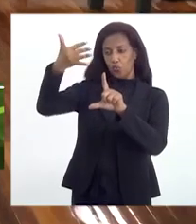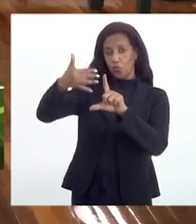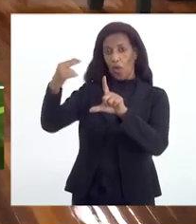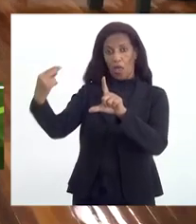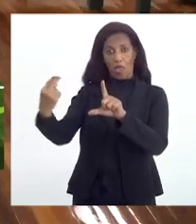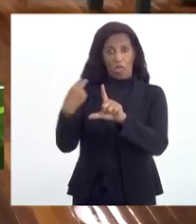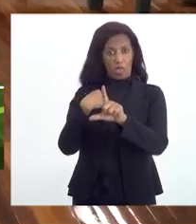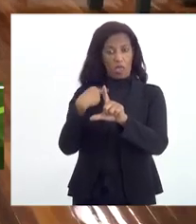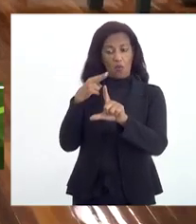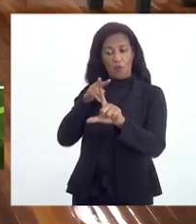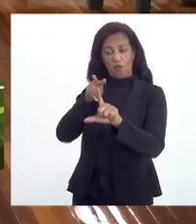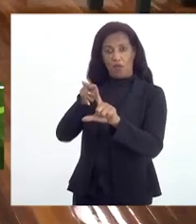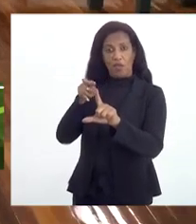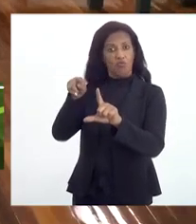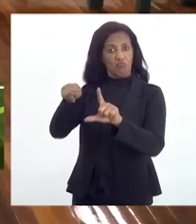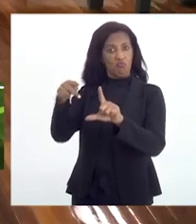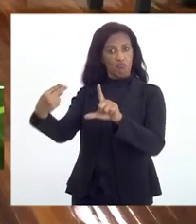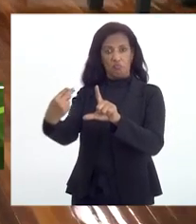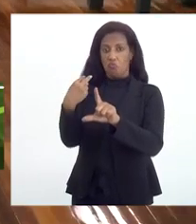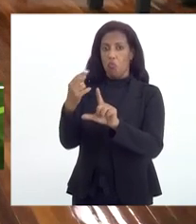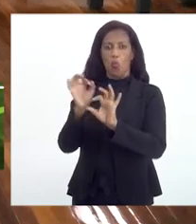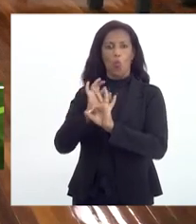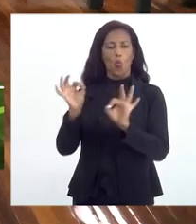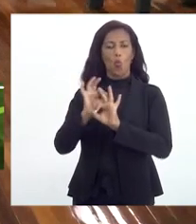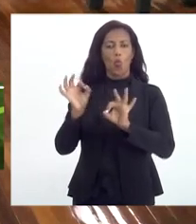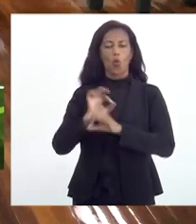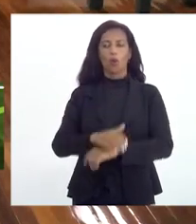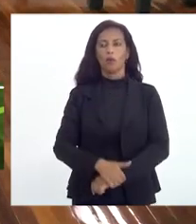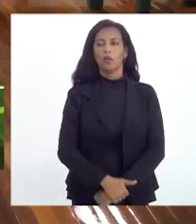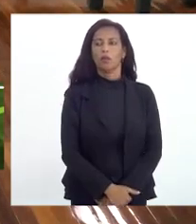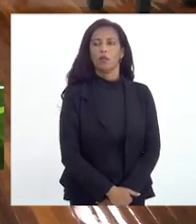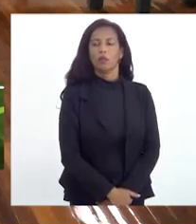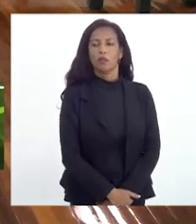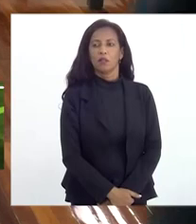vocês aí, mas não estou me vendo aqui no computador, não.